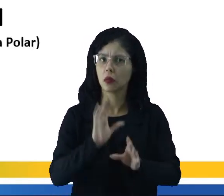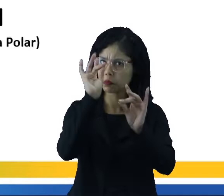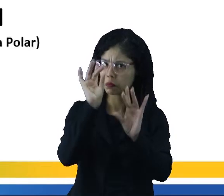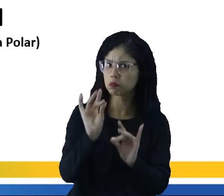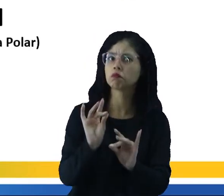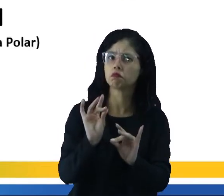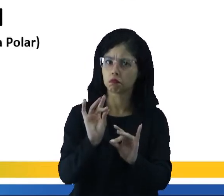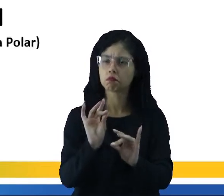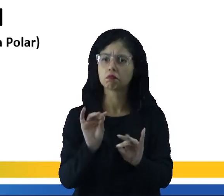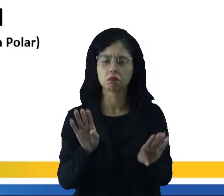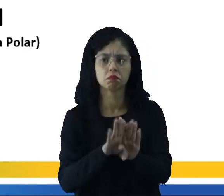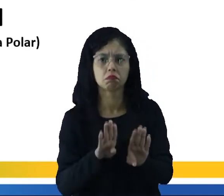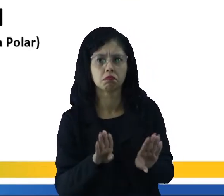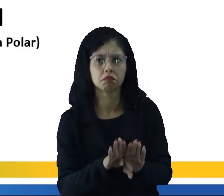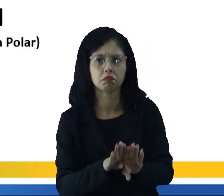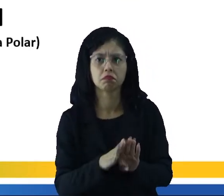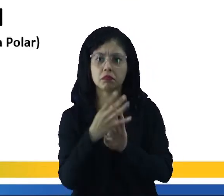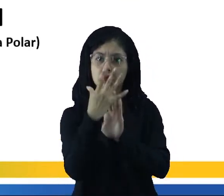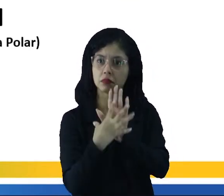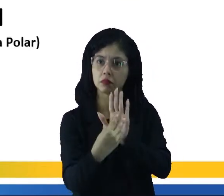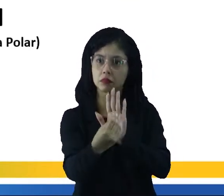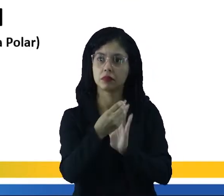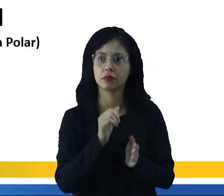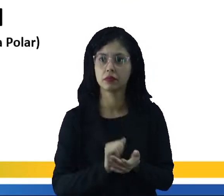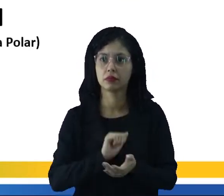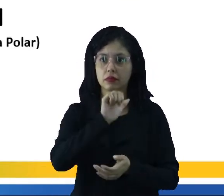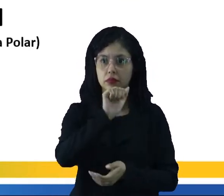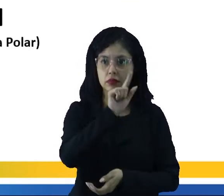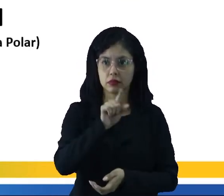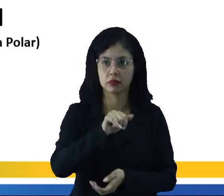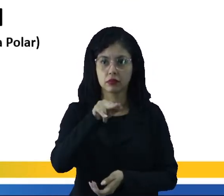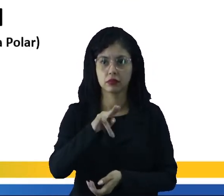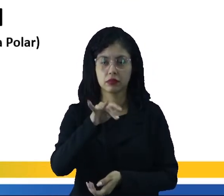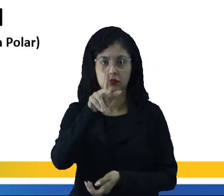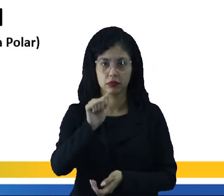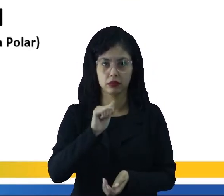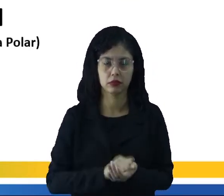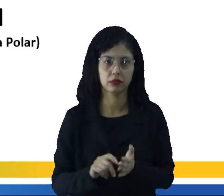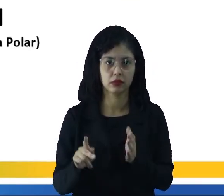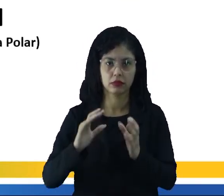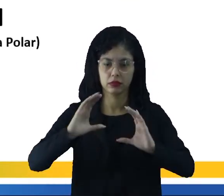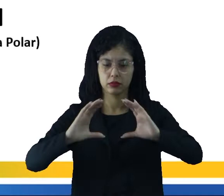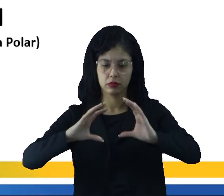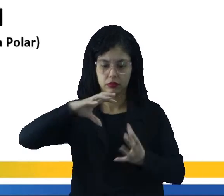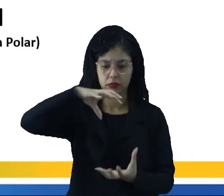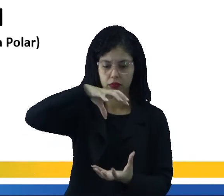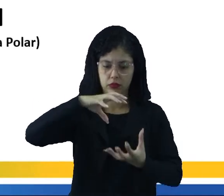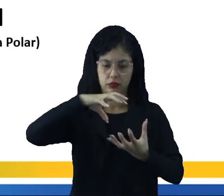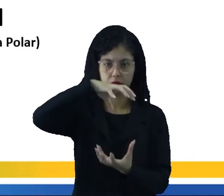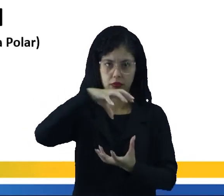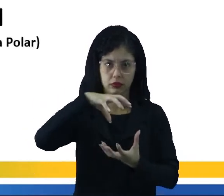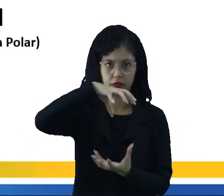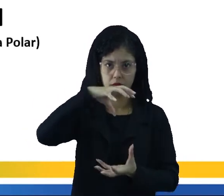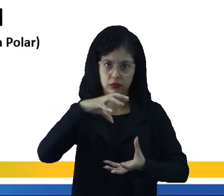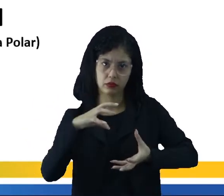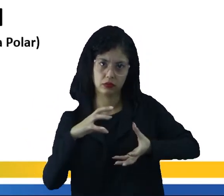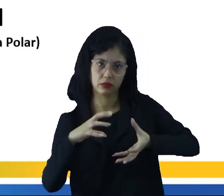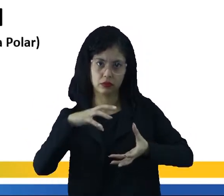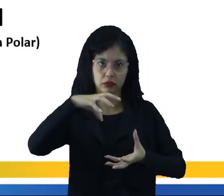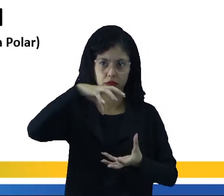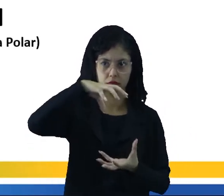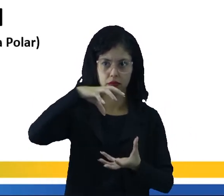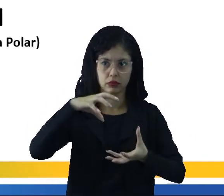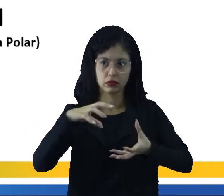formato aí, e também a projeção azimutal, que é uma projeção plana polar. Por que plana polar? Porque